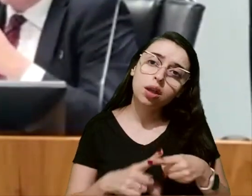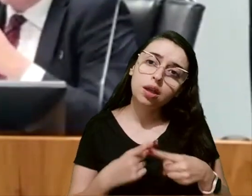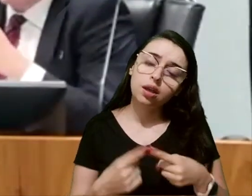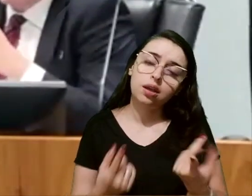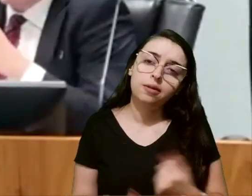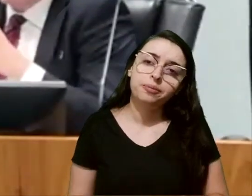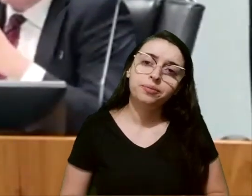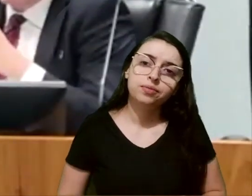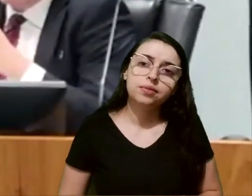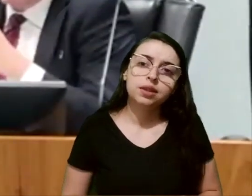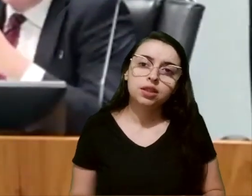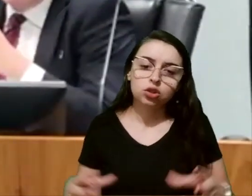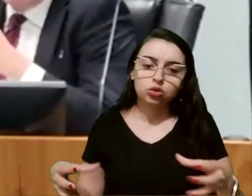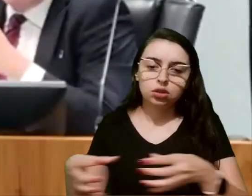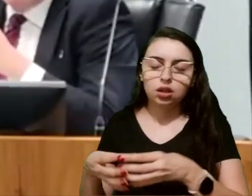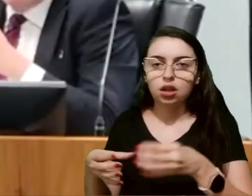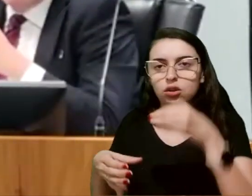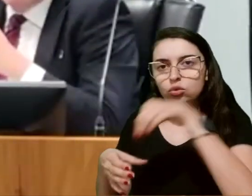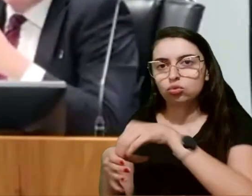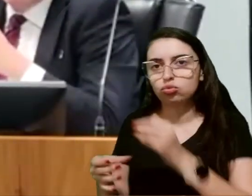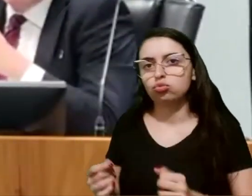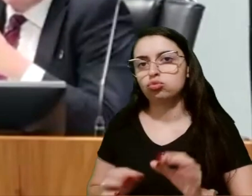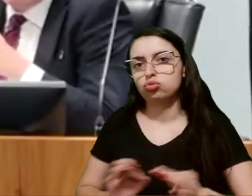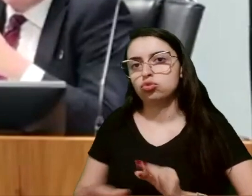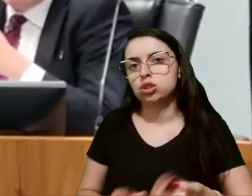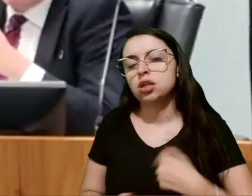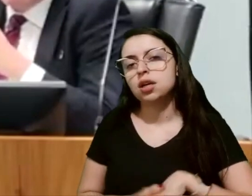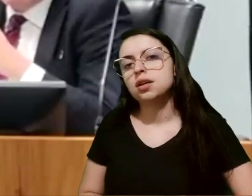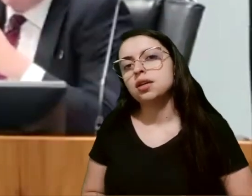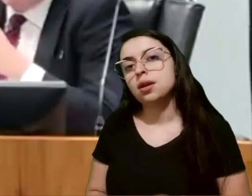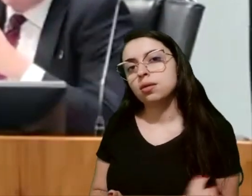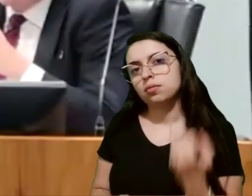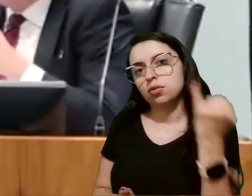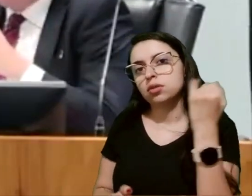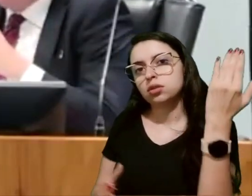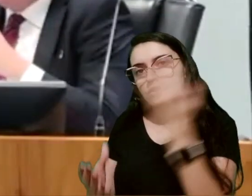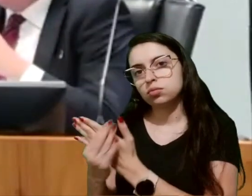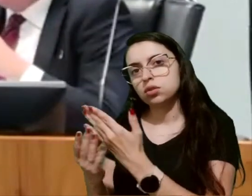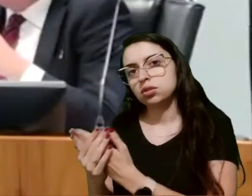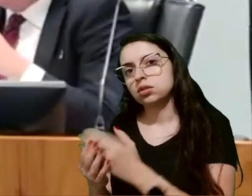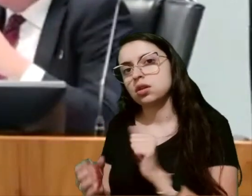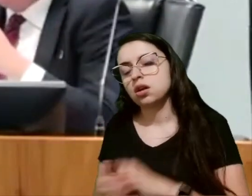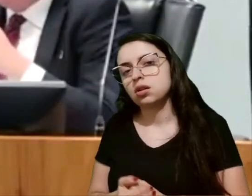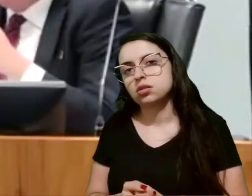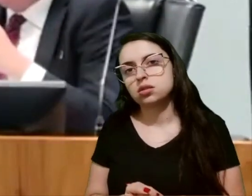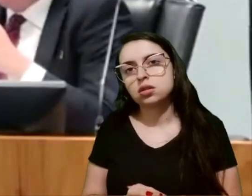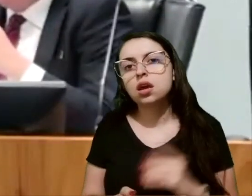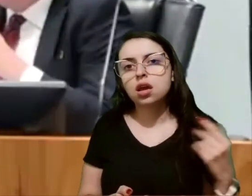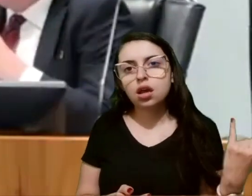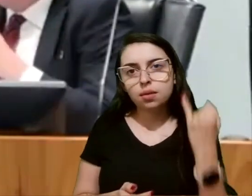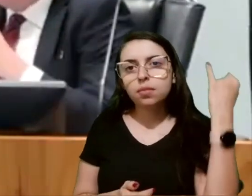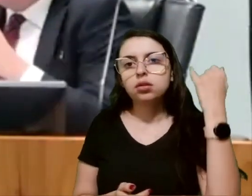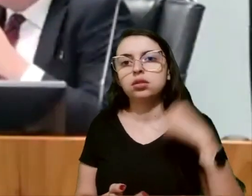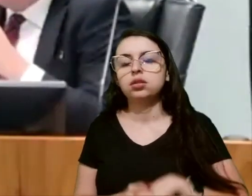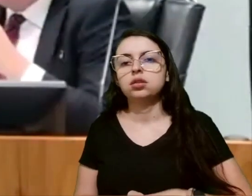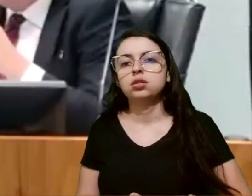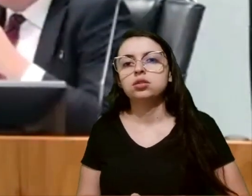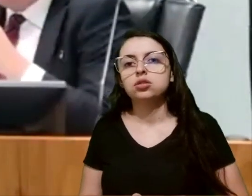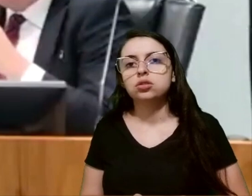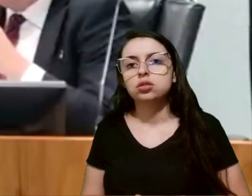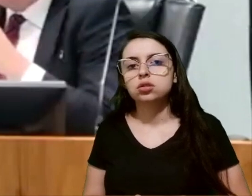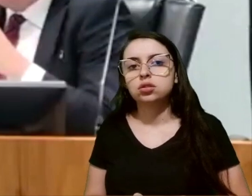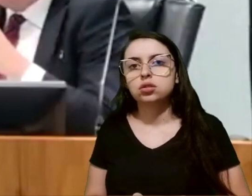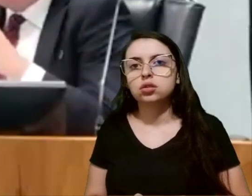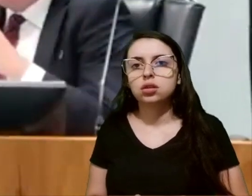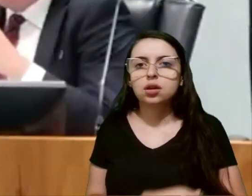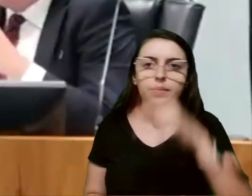por que enviesamento? Porque dentro do funcionamento do judiciário é importante que aqueles casos, exatamente por eles serem relevantes,